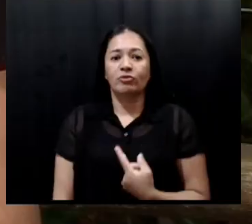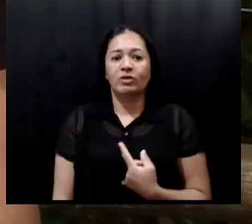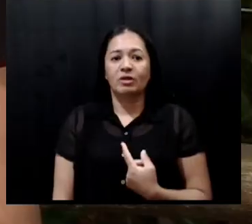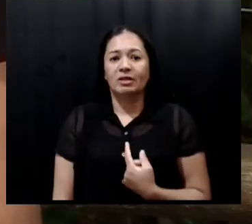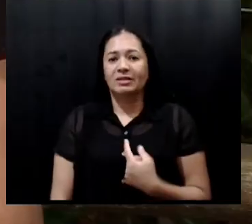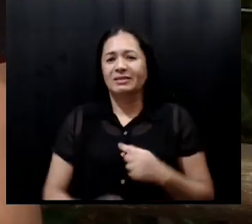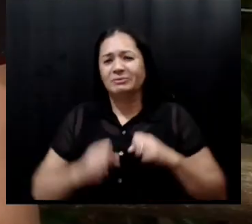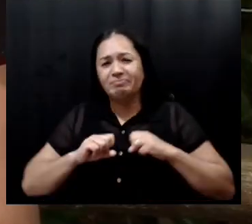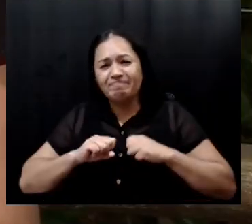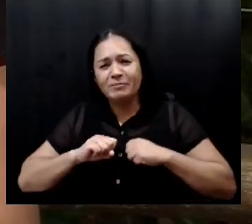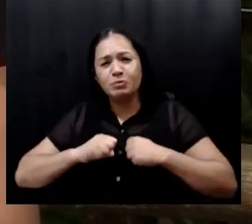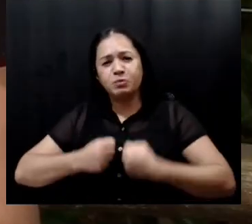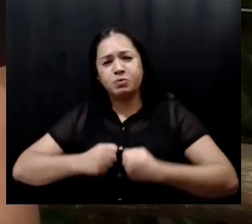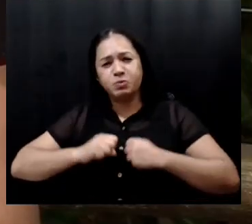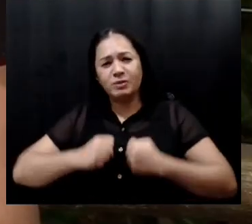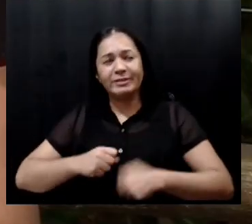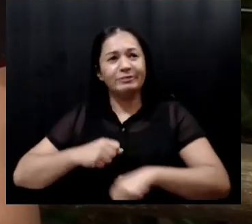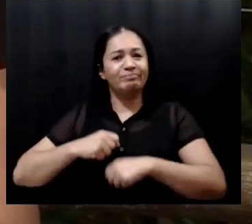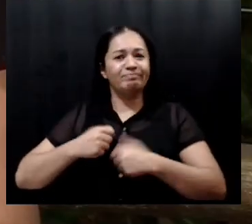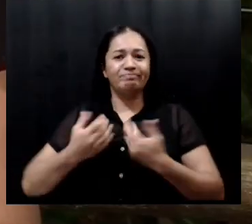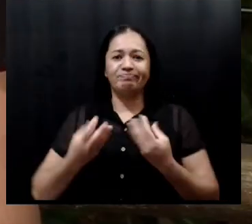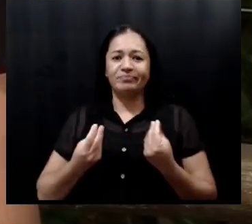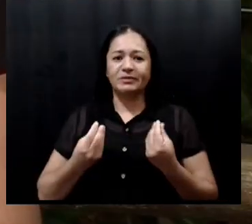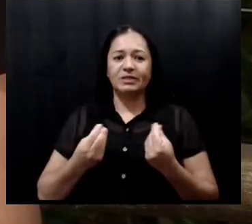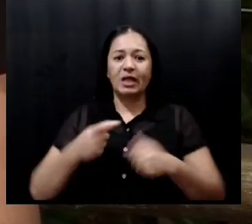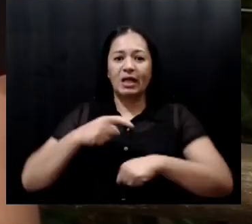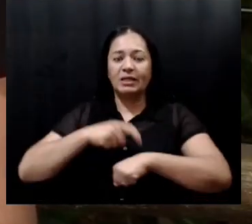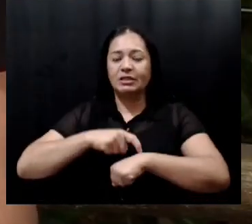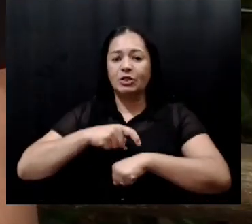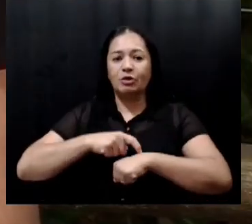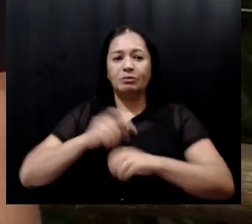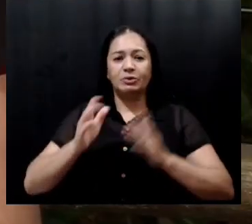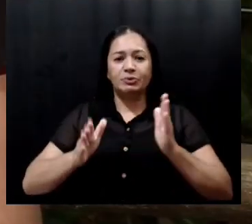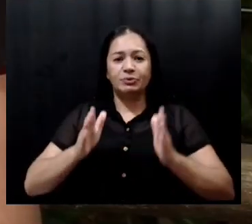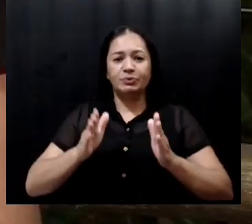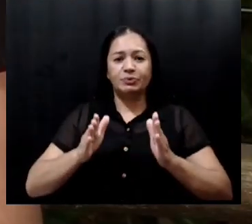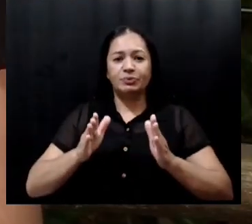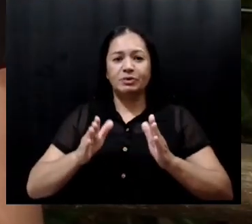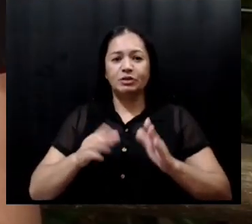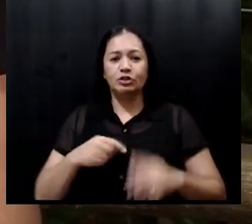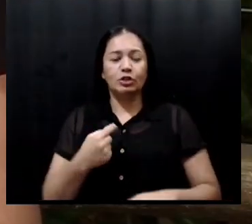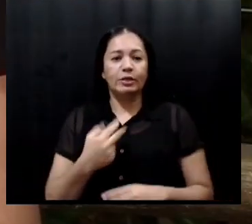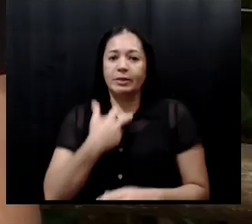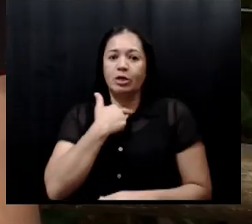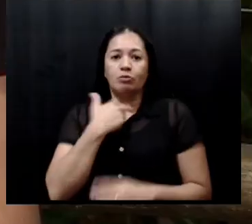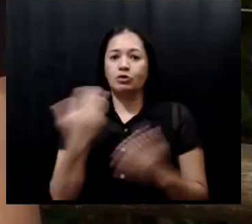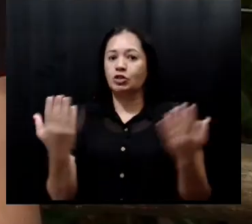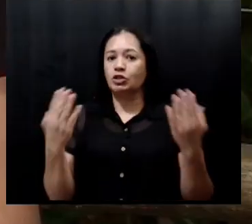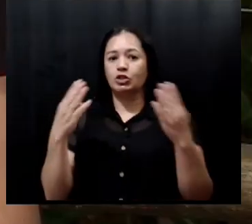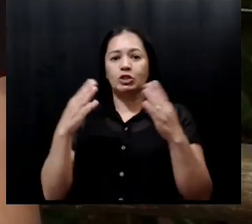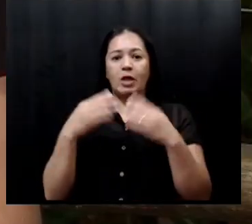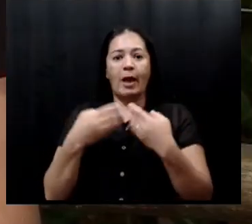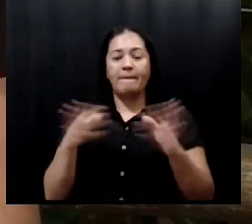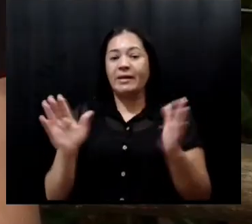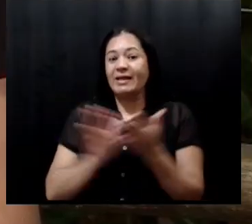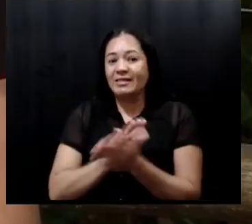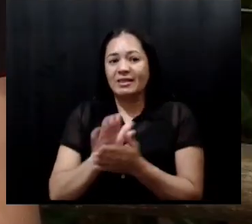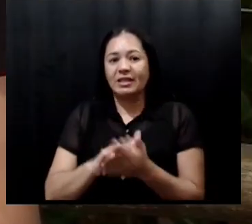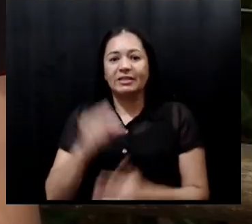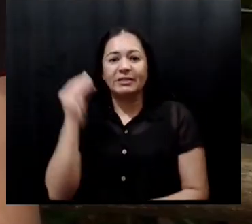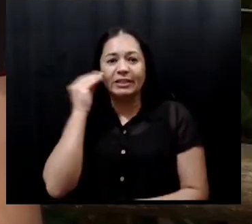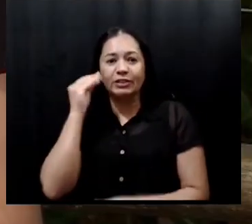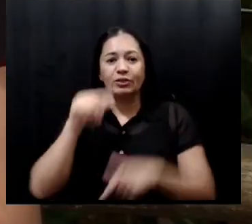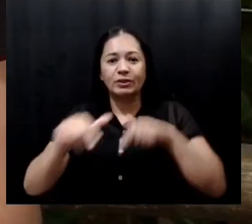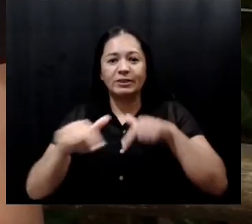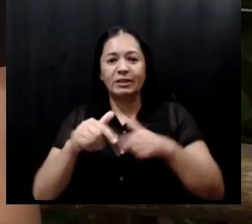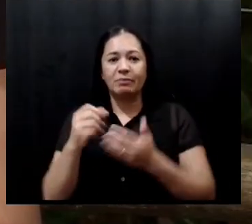determinado momento, enquanto estava aquela situação mais restritiva, né? Que a gente não podia abrir de forma nenhuma, a gente tentou trabalhar também com delivery, né? Entregando um pouco